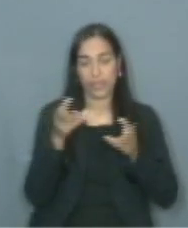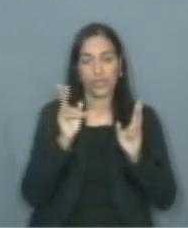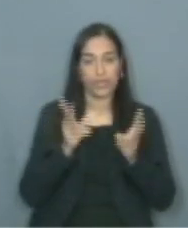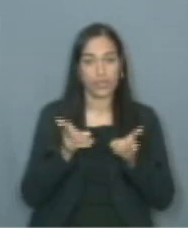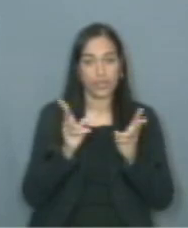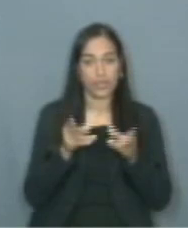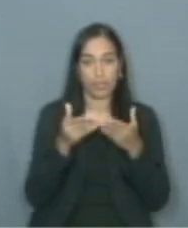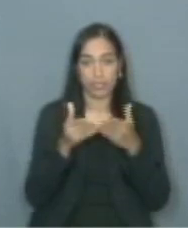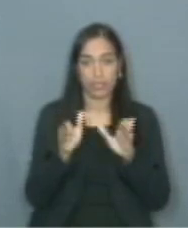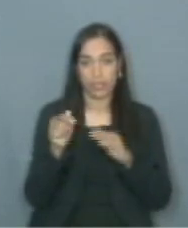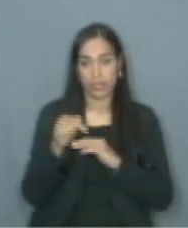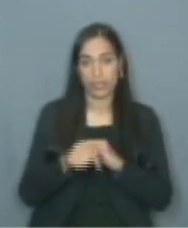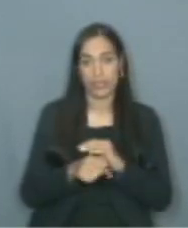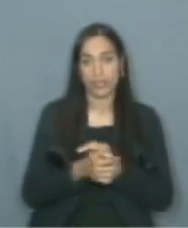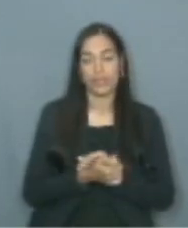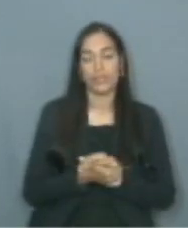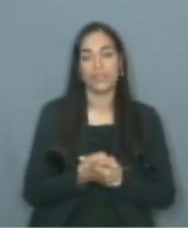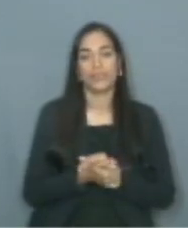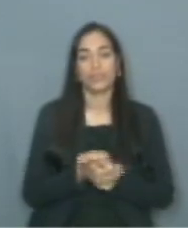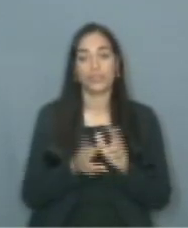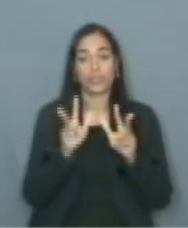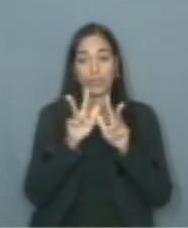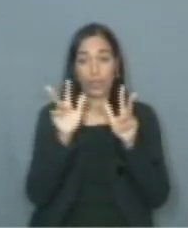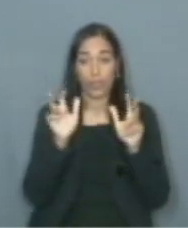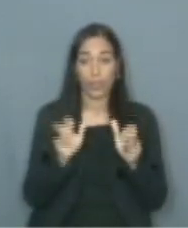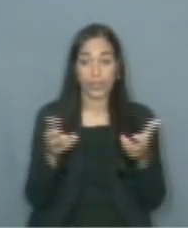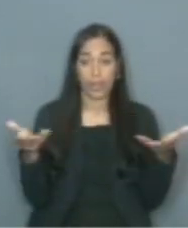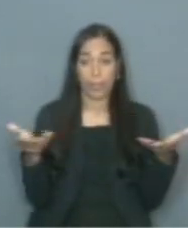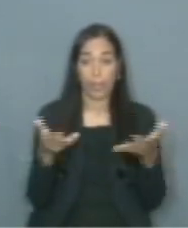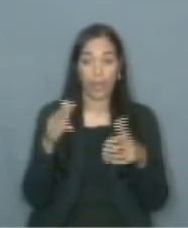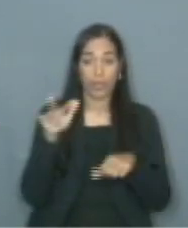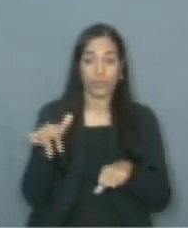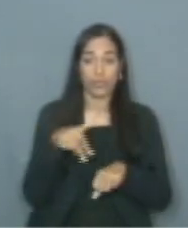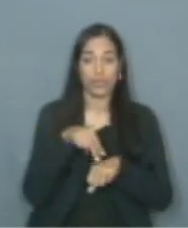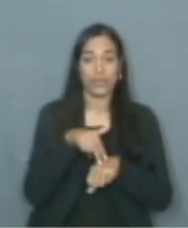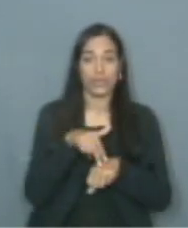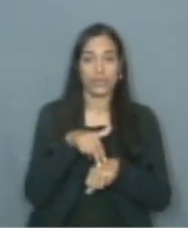sempre. O tema que me traz à tribuna hoje...